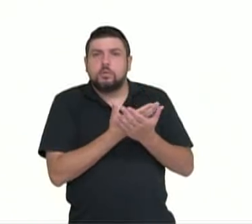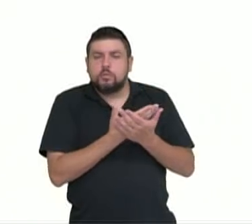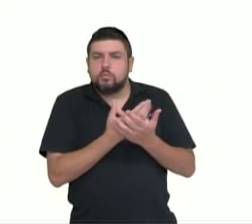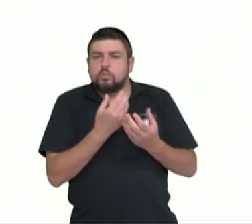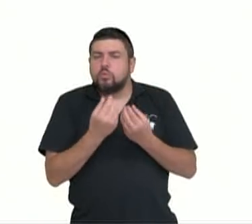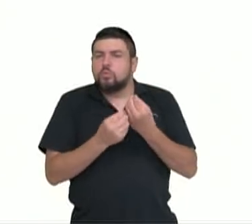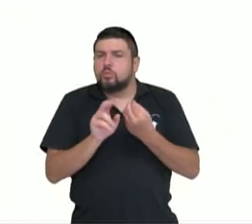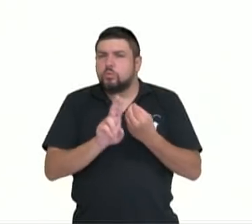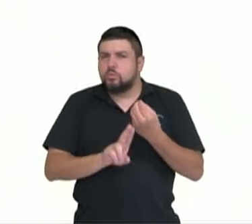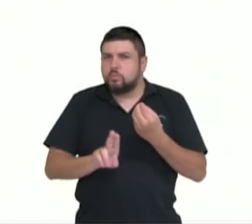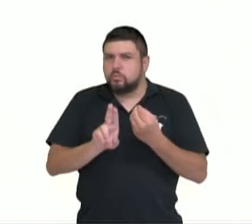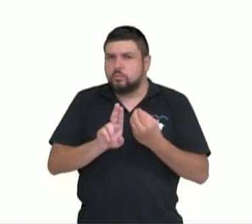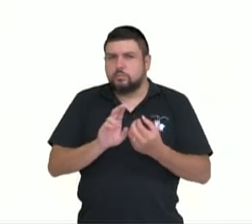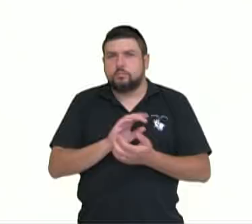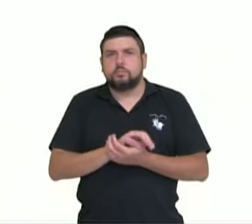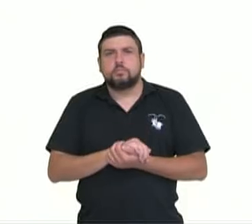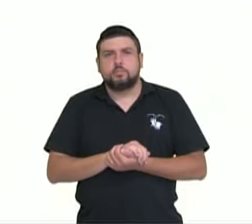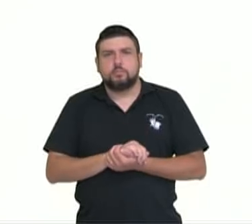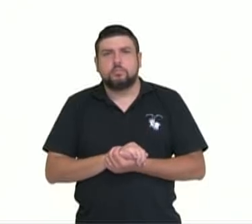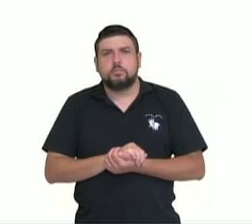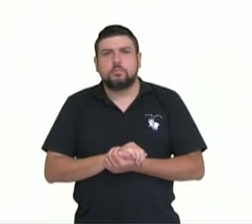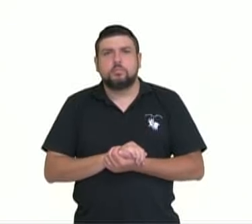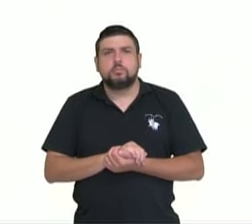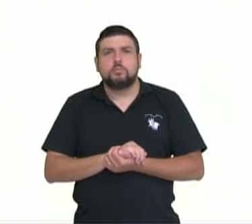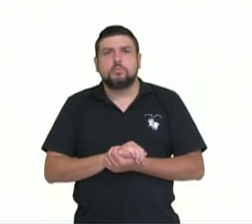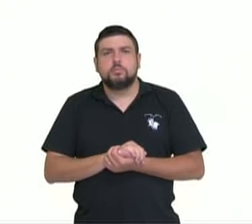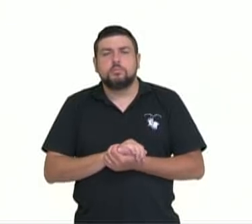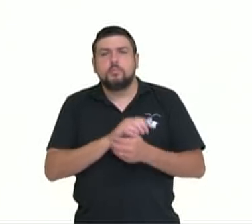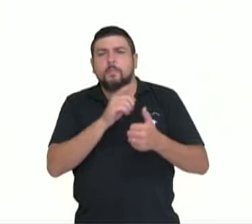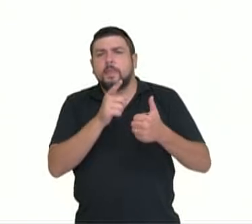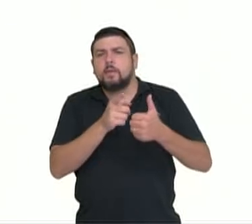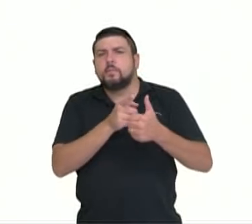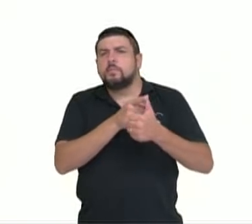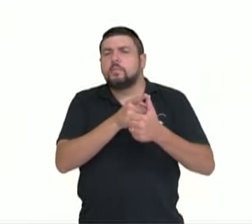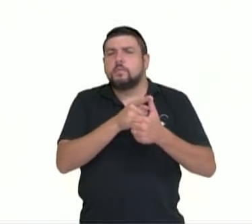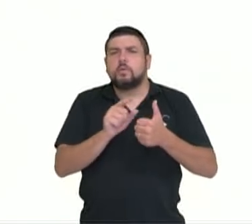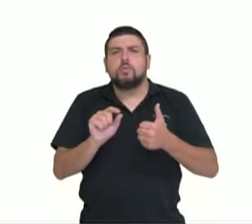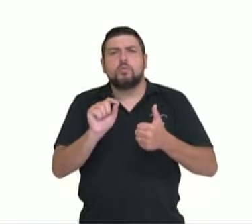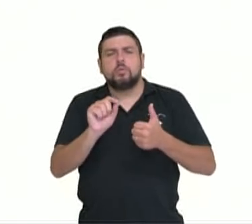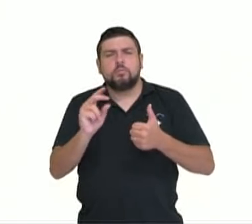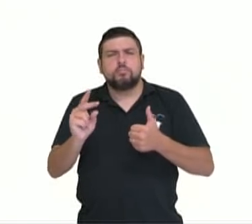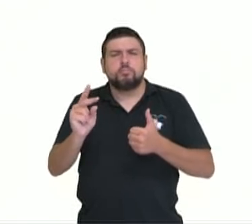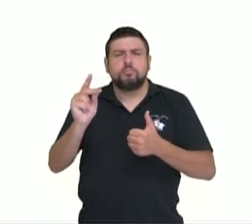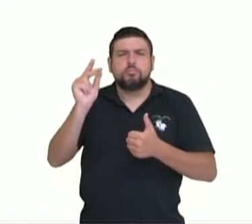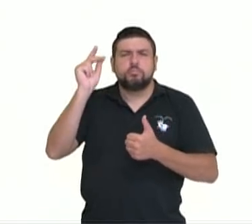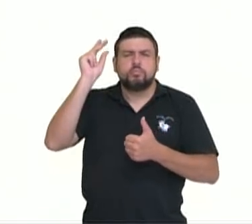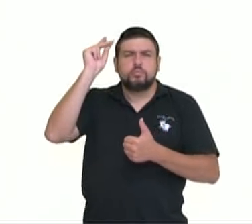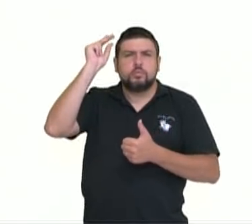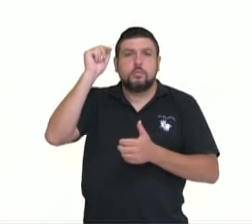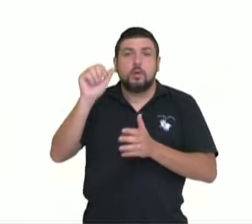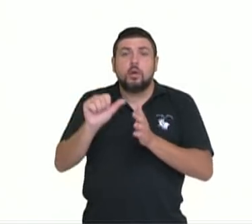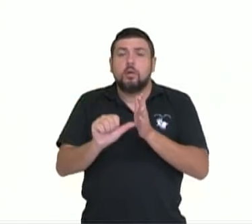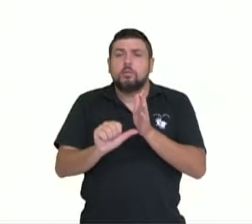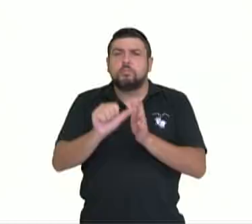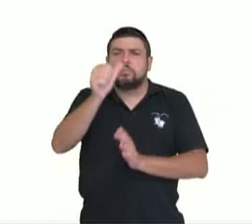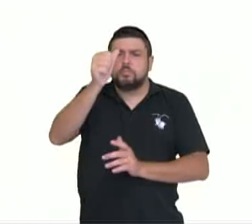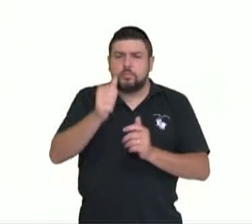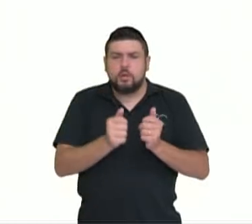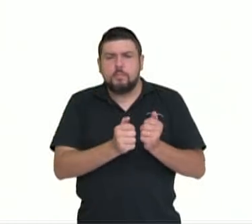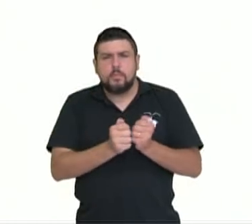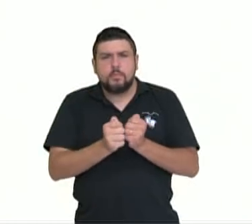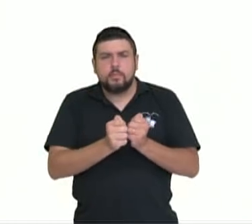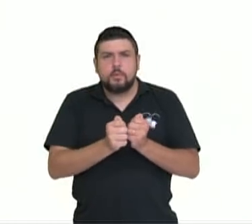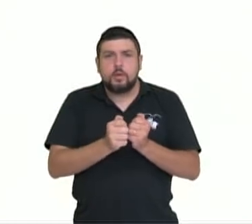escola. Então primeiro vamos falar um pouquinho dos jogos clássicos que surgiram quando ainda nós tínhamos